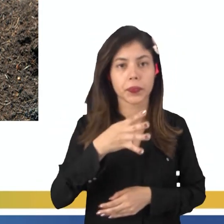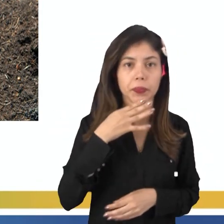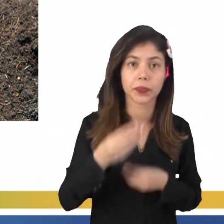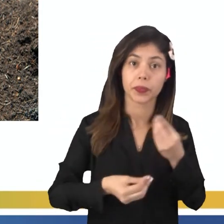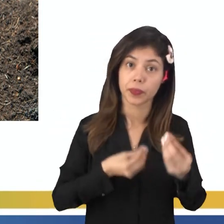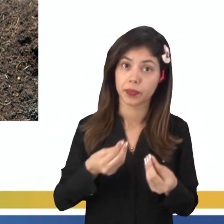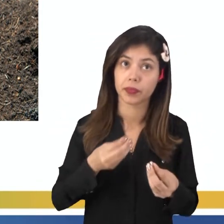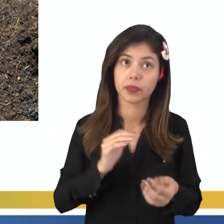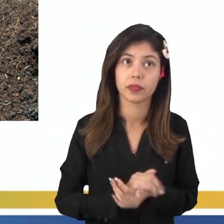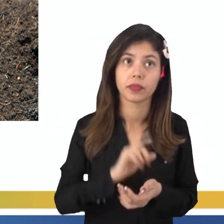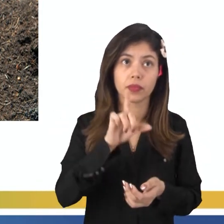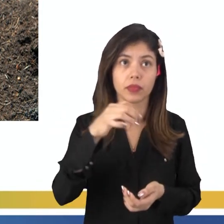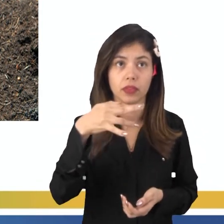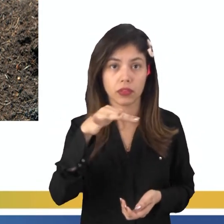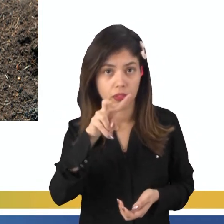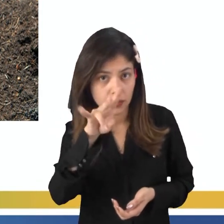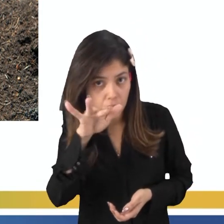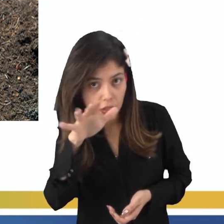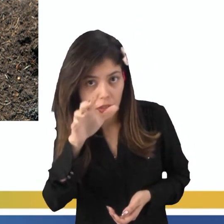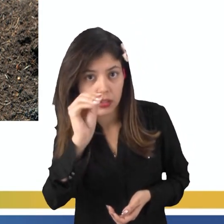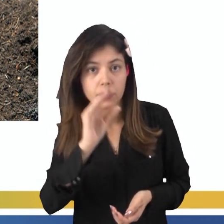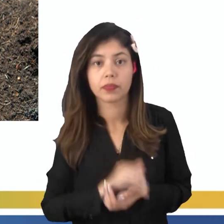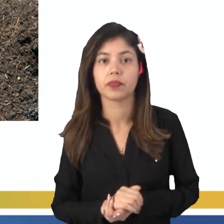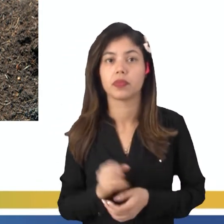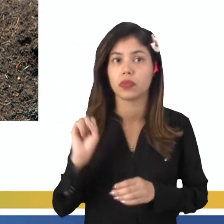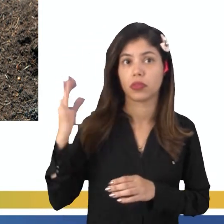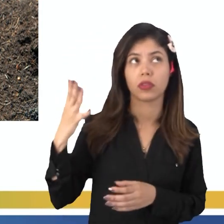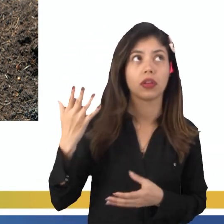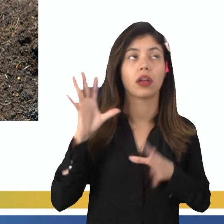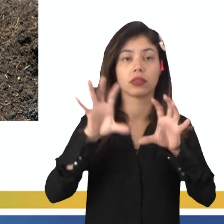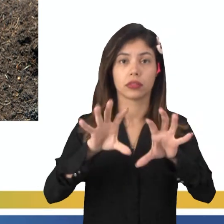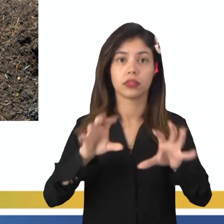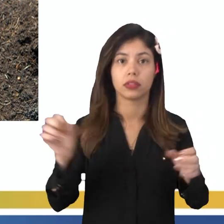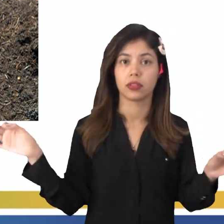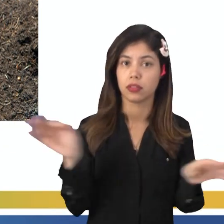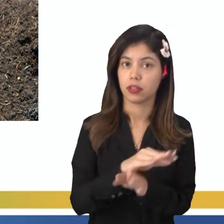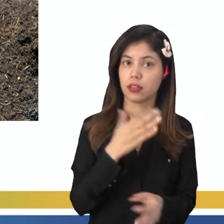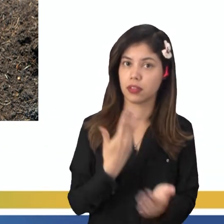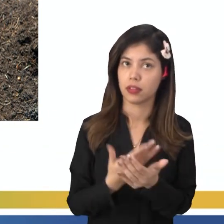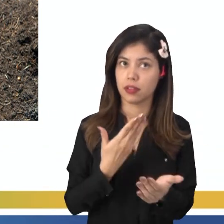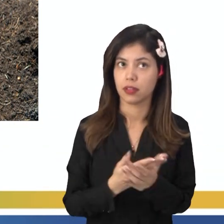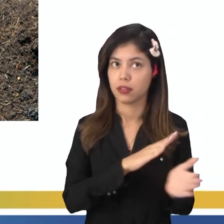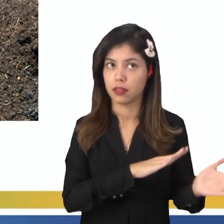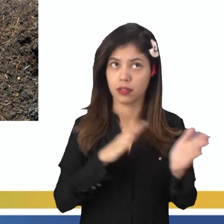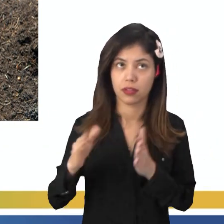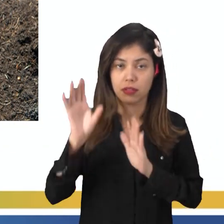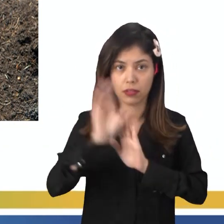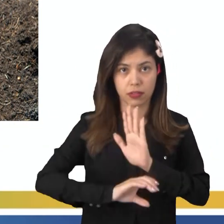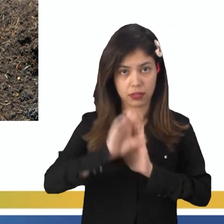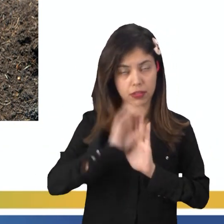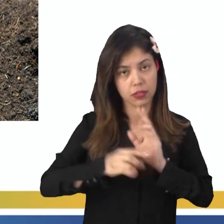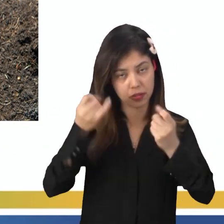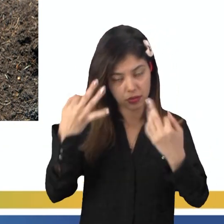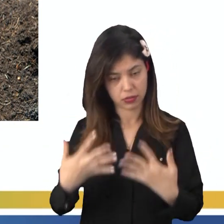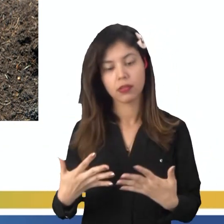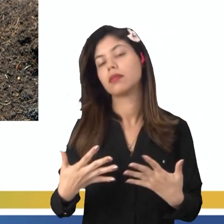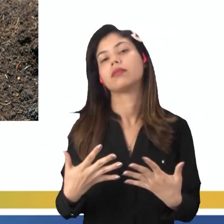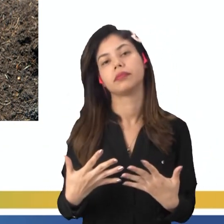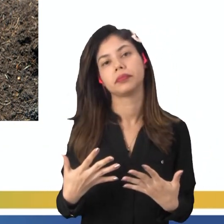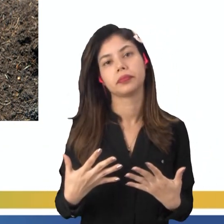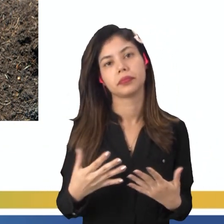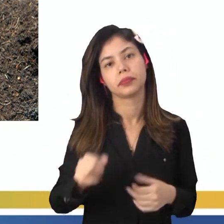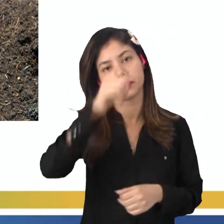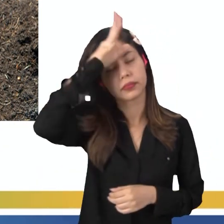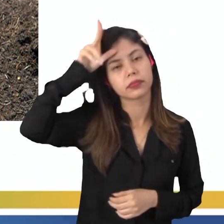é conhecido como lixiviação. Com isso, a gente encerra essa nossa parte conceitual, explicativa